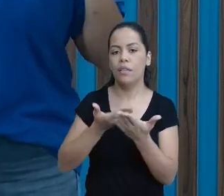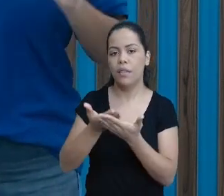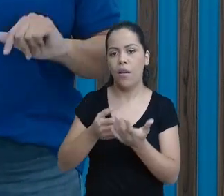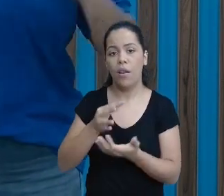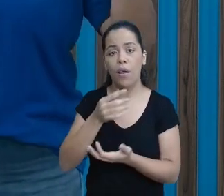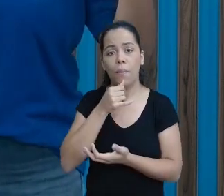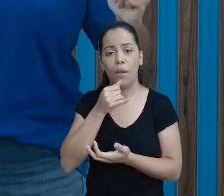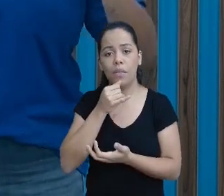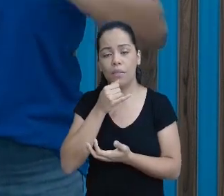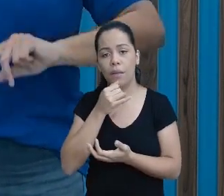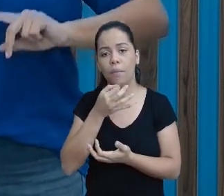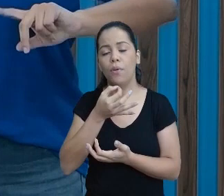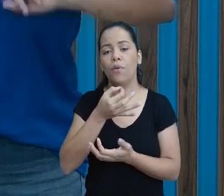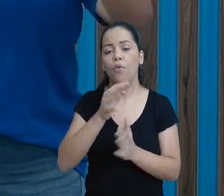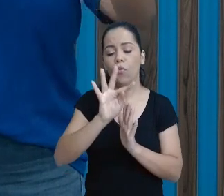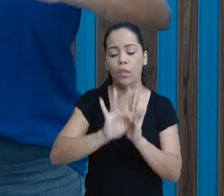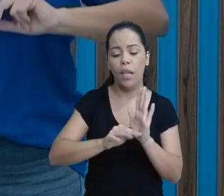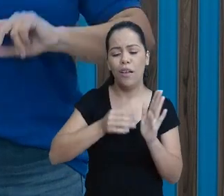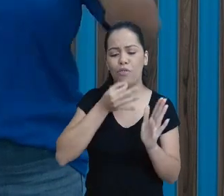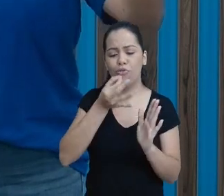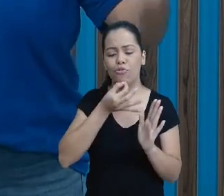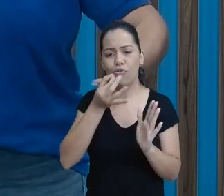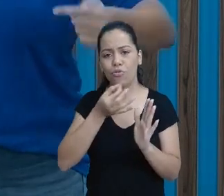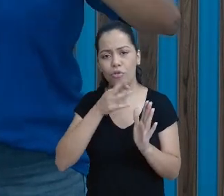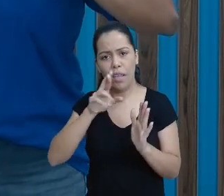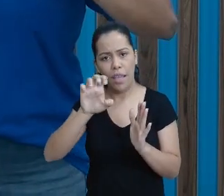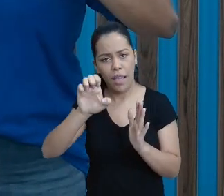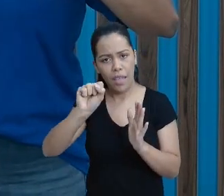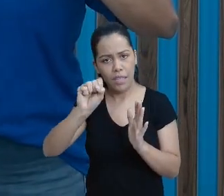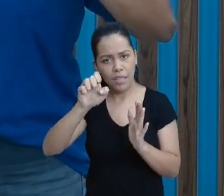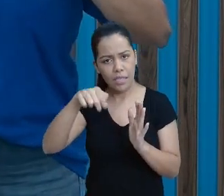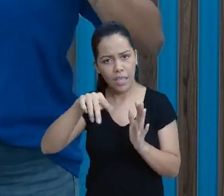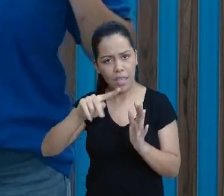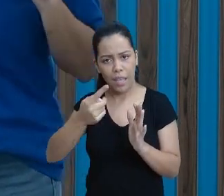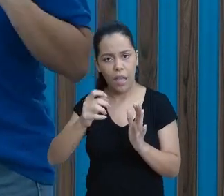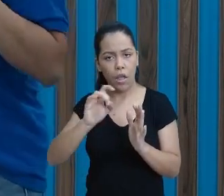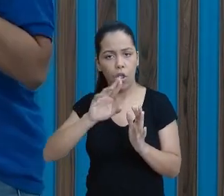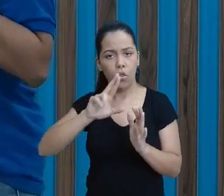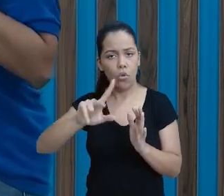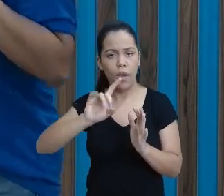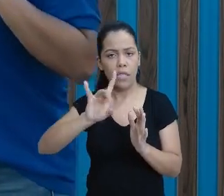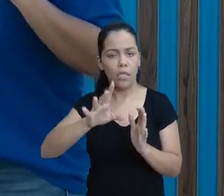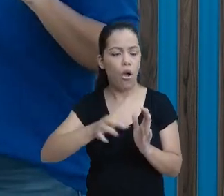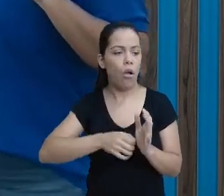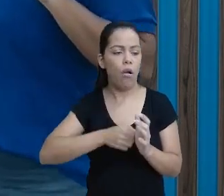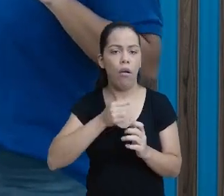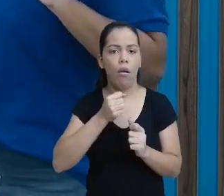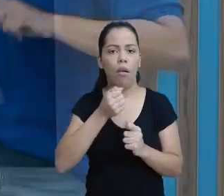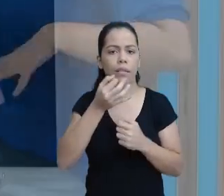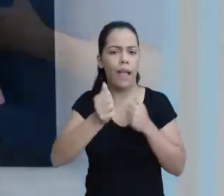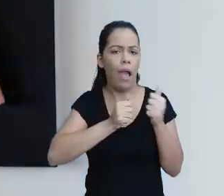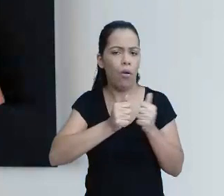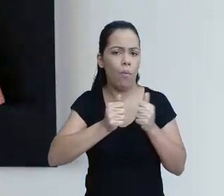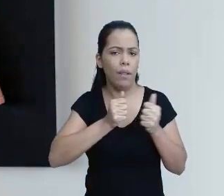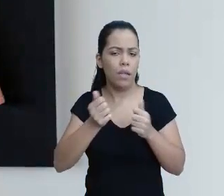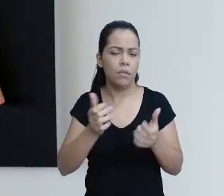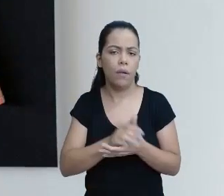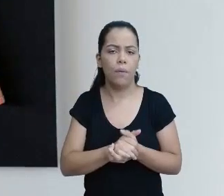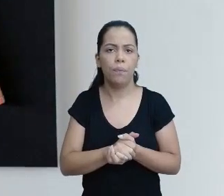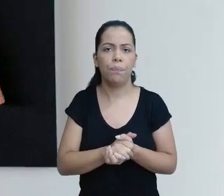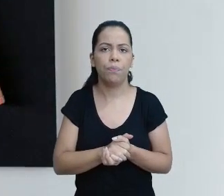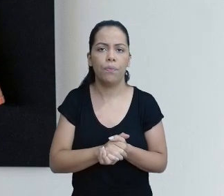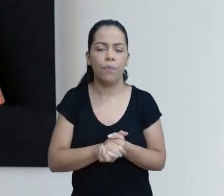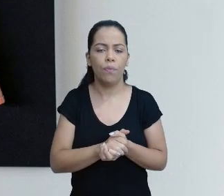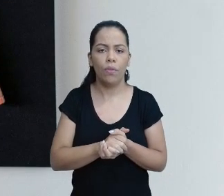não é somente descritiva, ela não é somente argumentativa, tá? E aí, desse modo, os gêneros